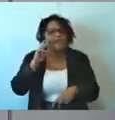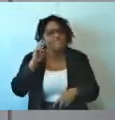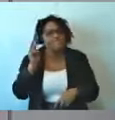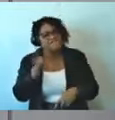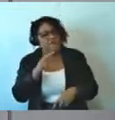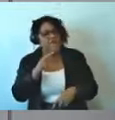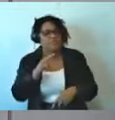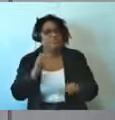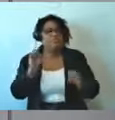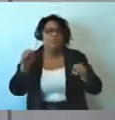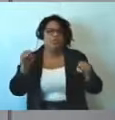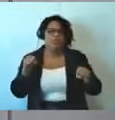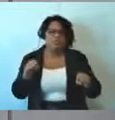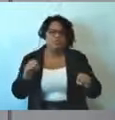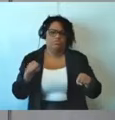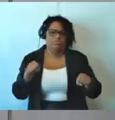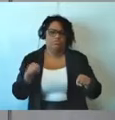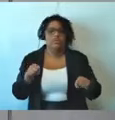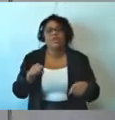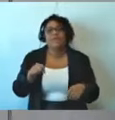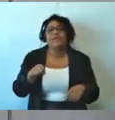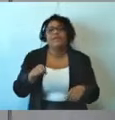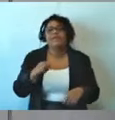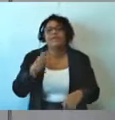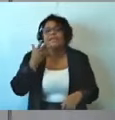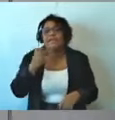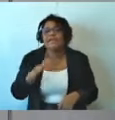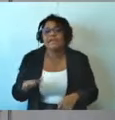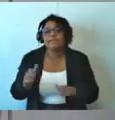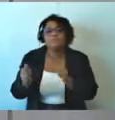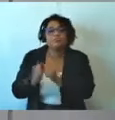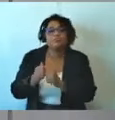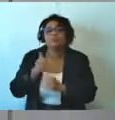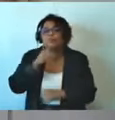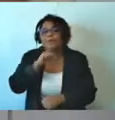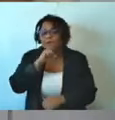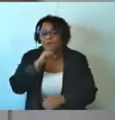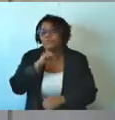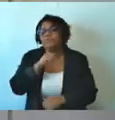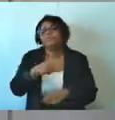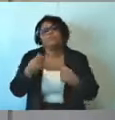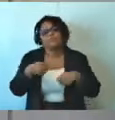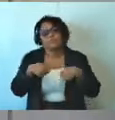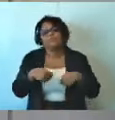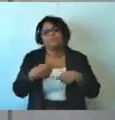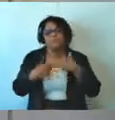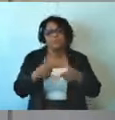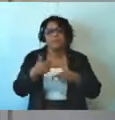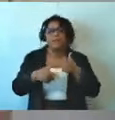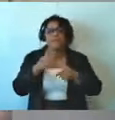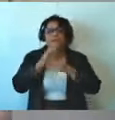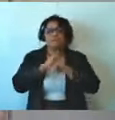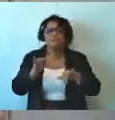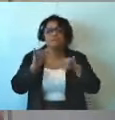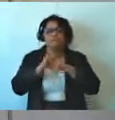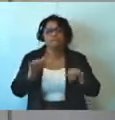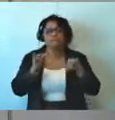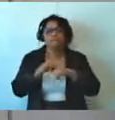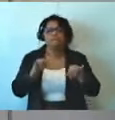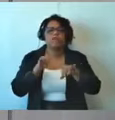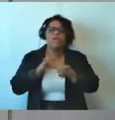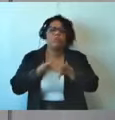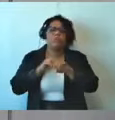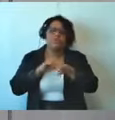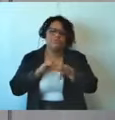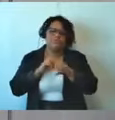crianças passam ali com a mãe de mão dada. Então, nós temos que fazer um trabalho educacional. Carro tem, agora com esse negócio de Uber, carro tem abrido as